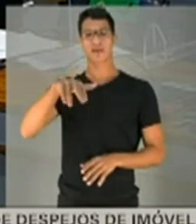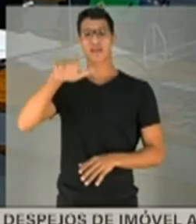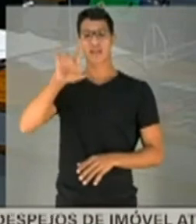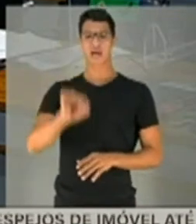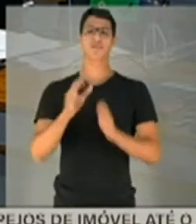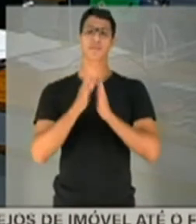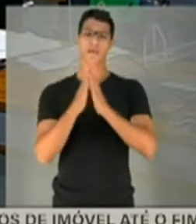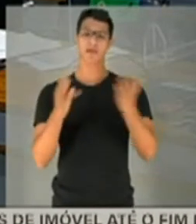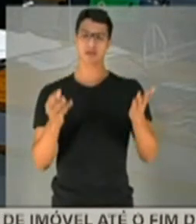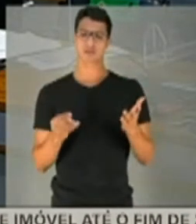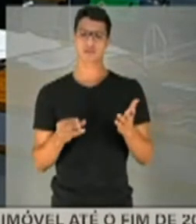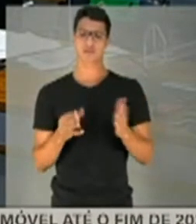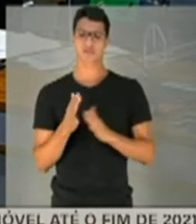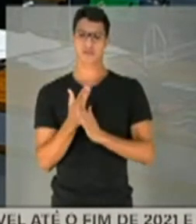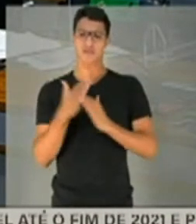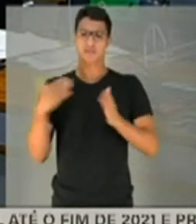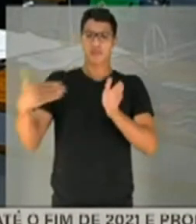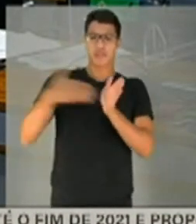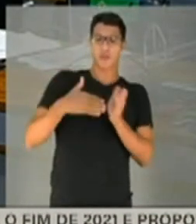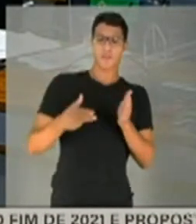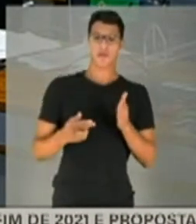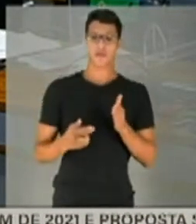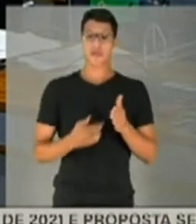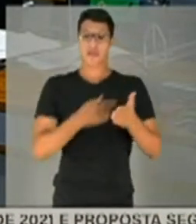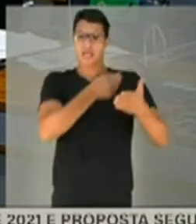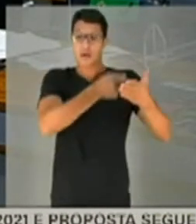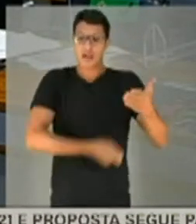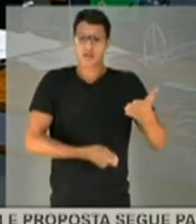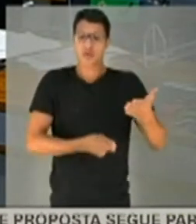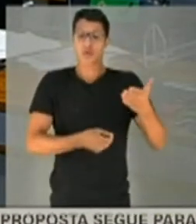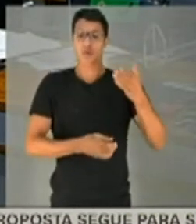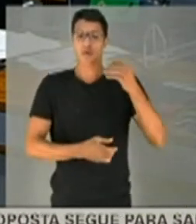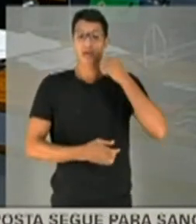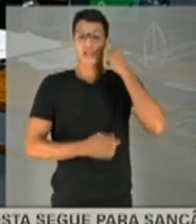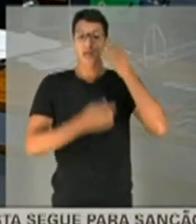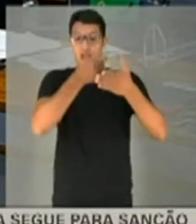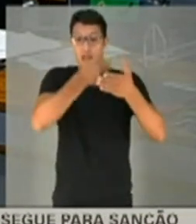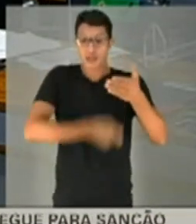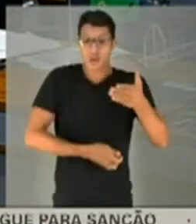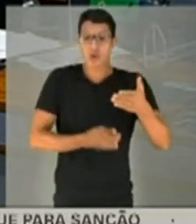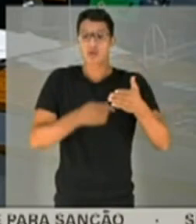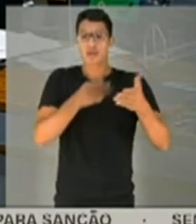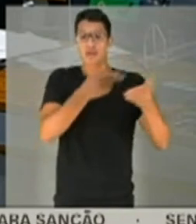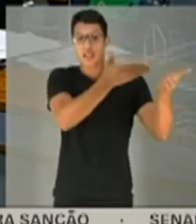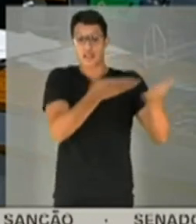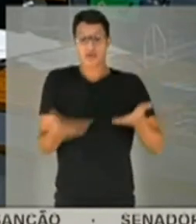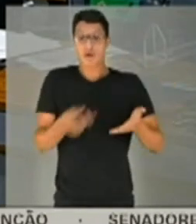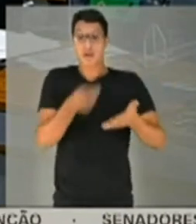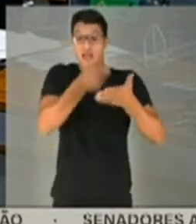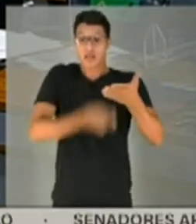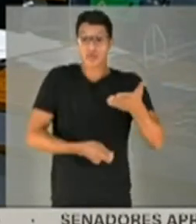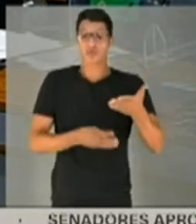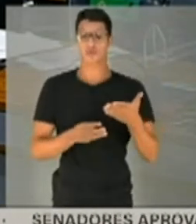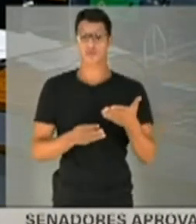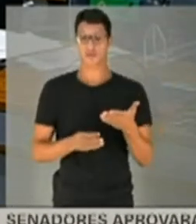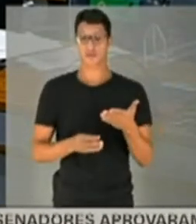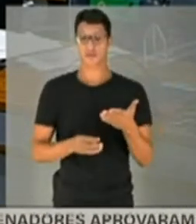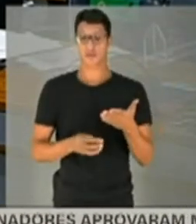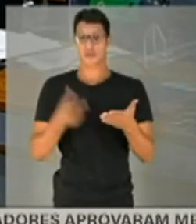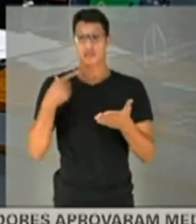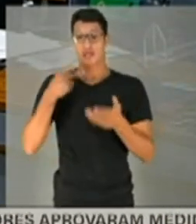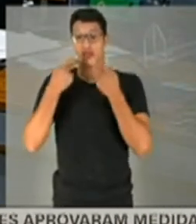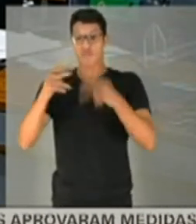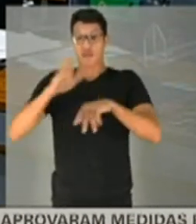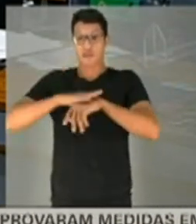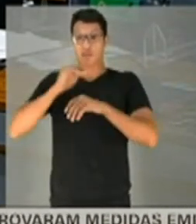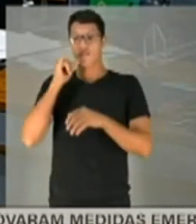Renan Calheiros interrompeu. Ele é o relator. Ele é o relator designado pela maioria dos doutora membros da Jurema, comissão. ele está fazendo